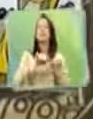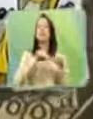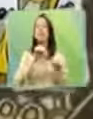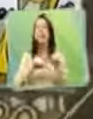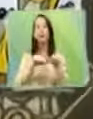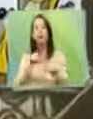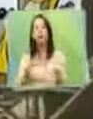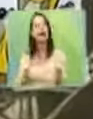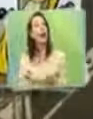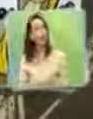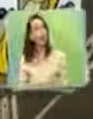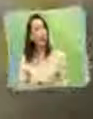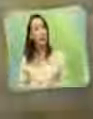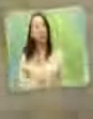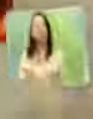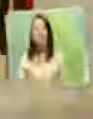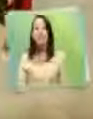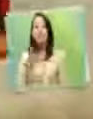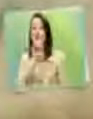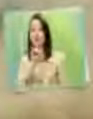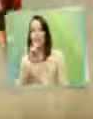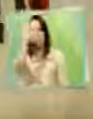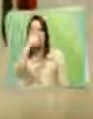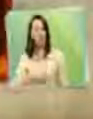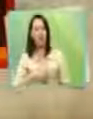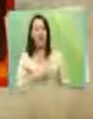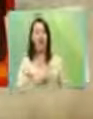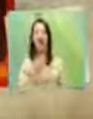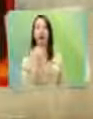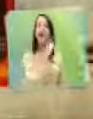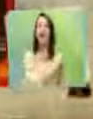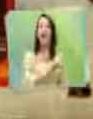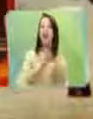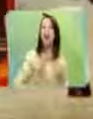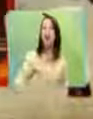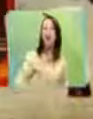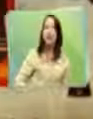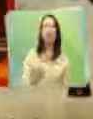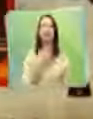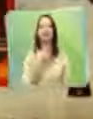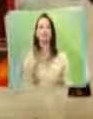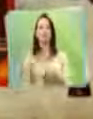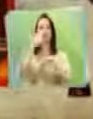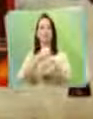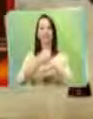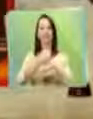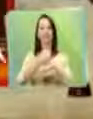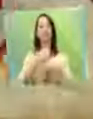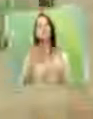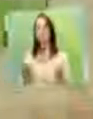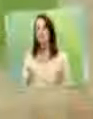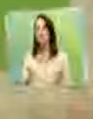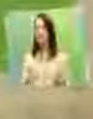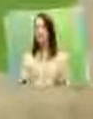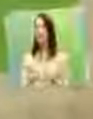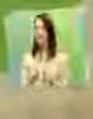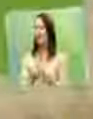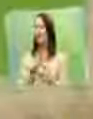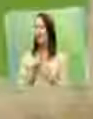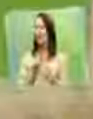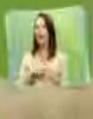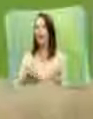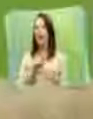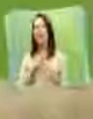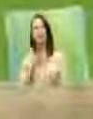aquele forçado pelo coronel. Se ganhassem, os opositores eram impedidos de assumir o cargo. Sem falar